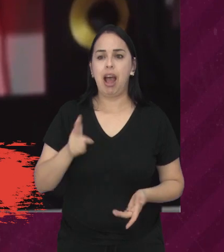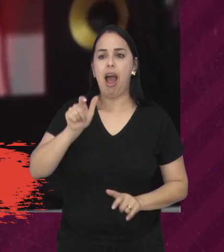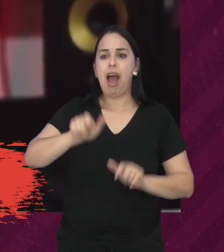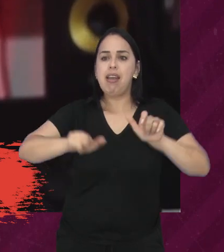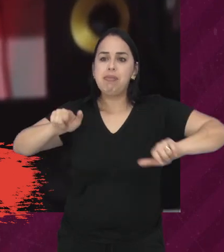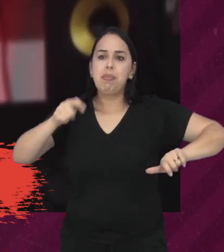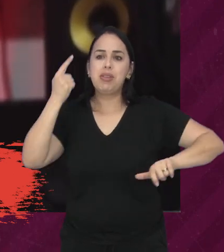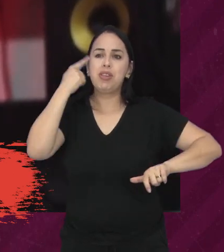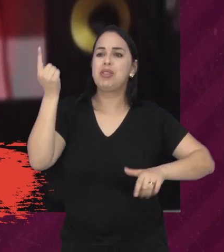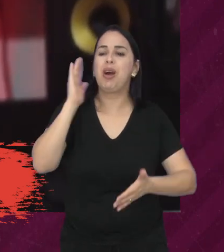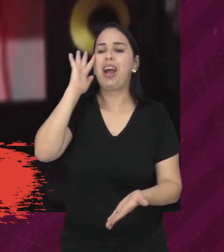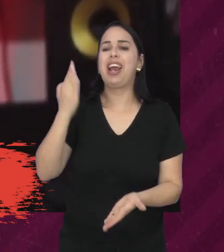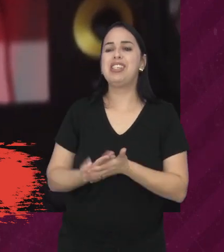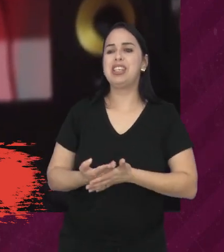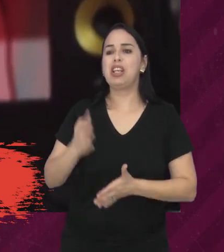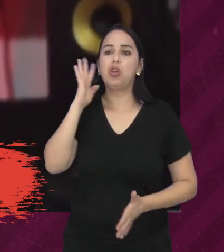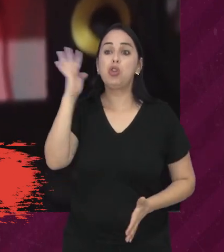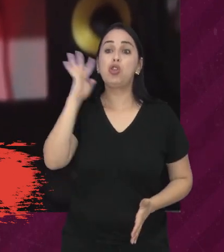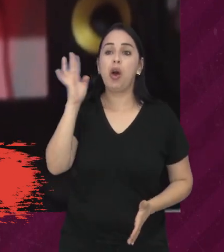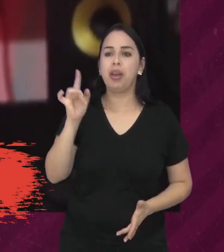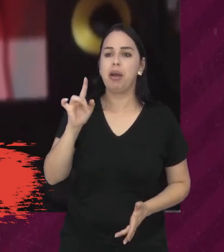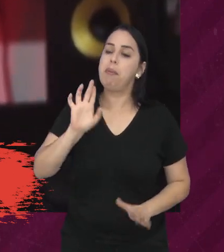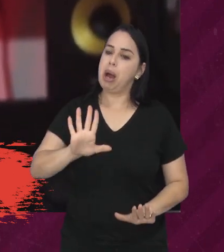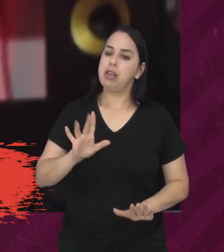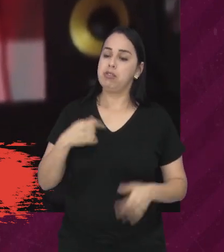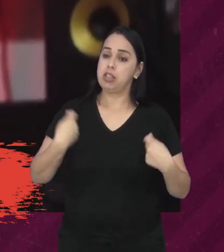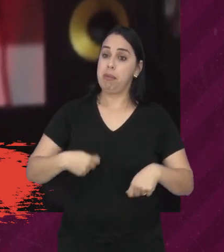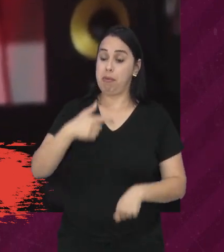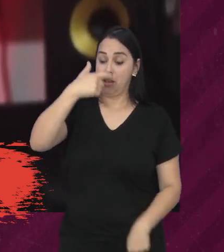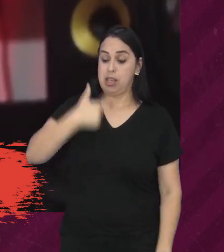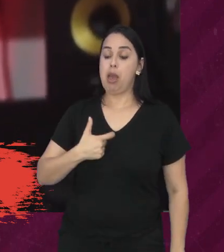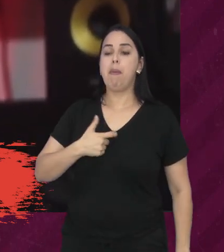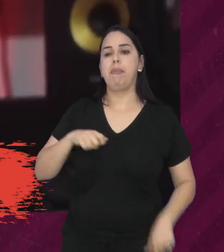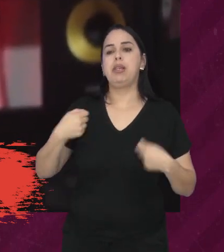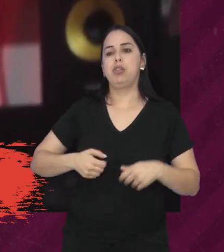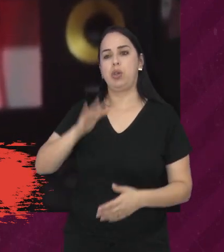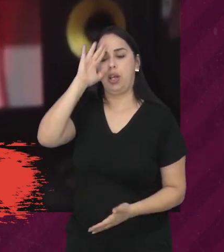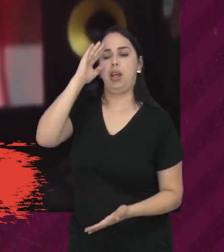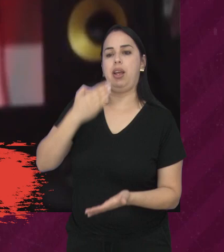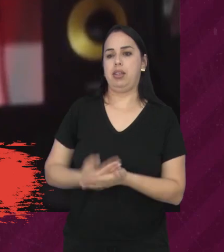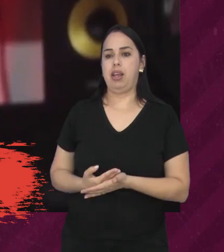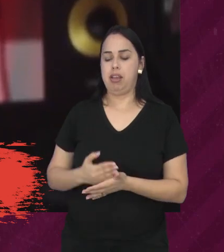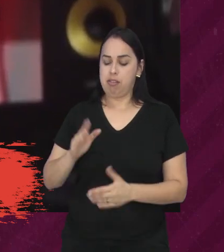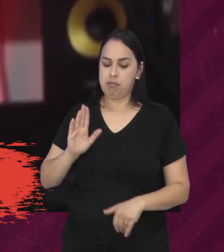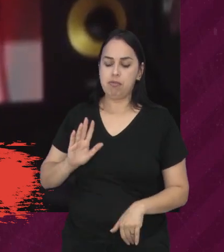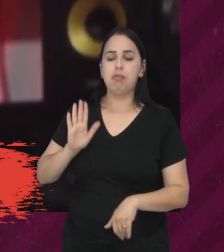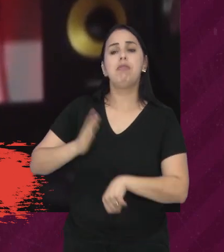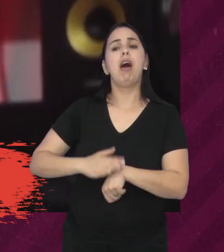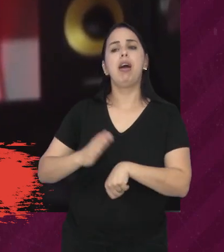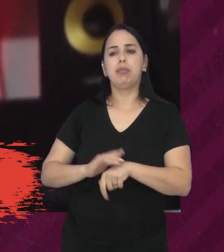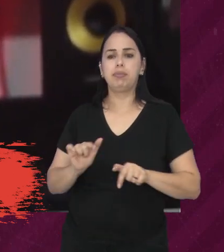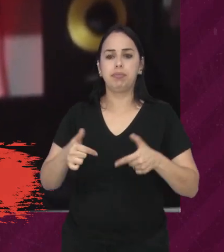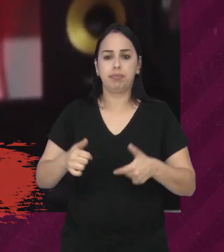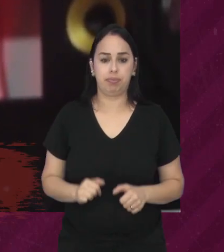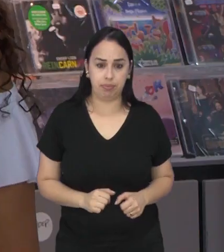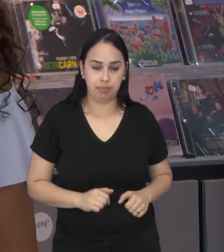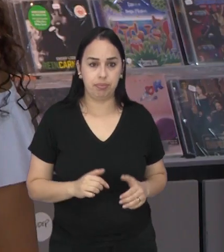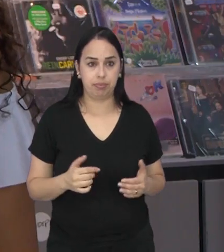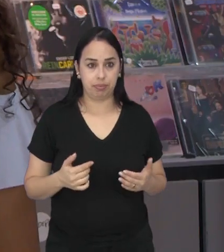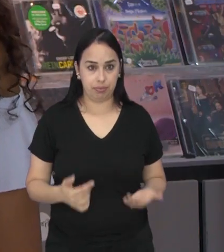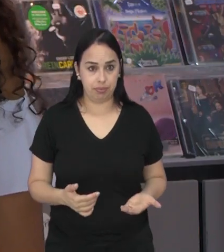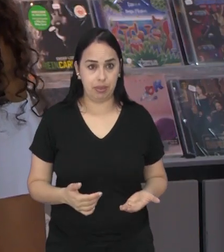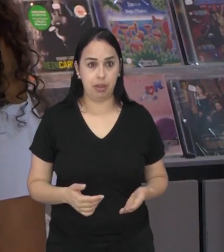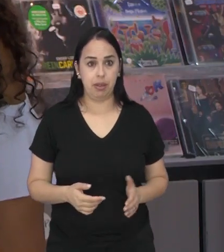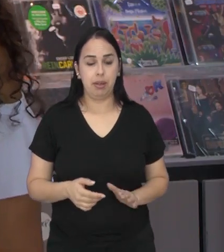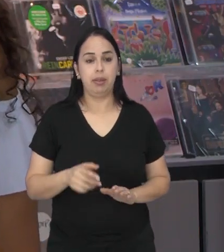vezes as pessoas, elas não vão acreditar no seu sonho, mas quem tem que acreditar é você. É você. Vai lá e faz. Então,